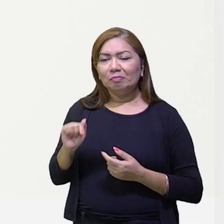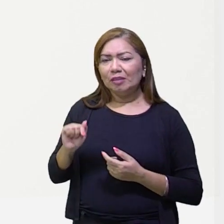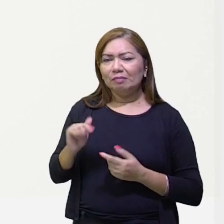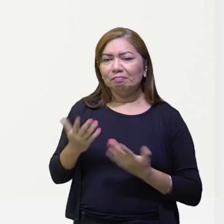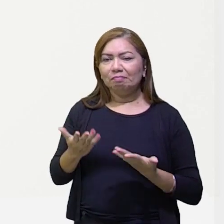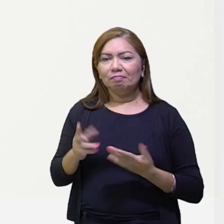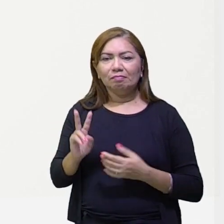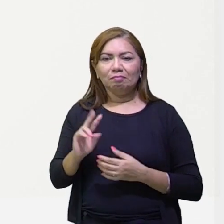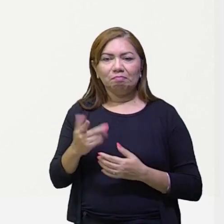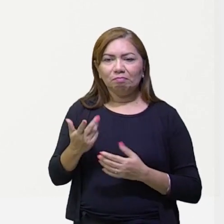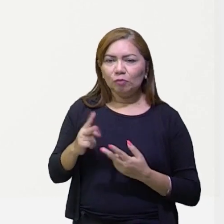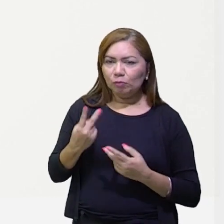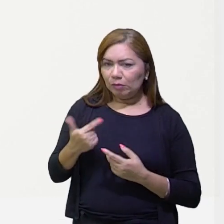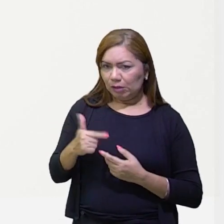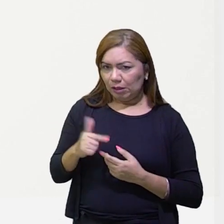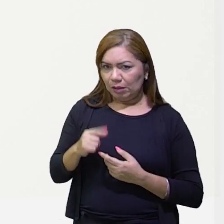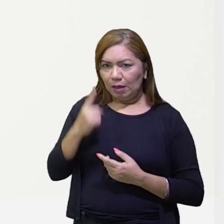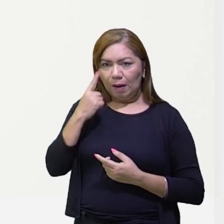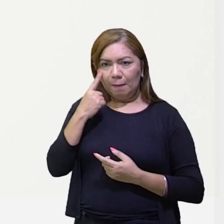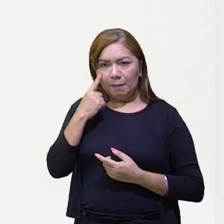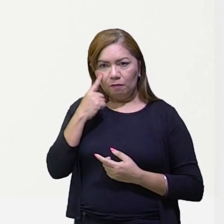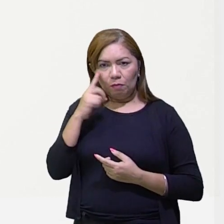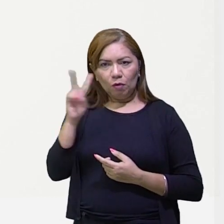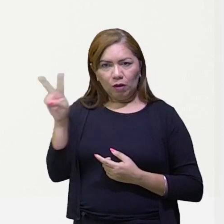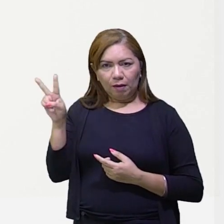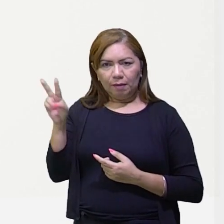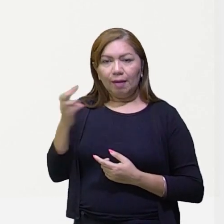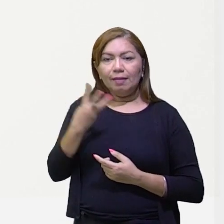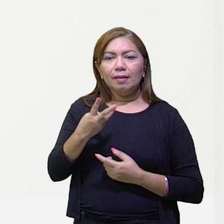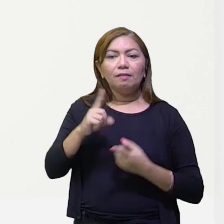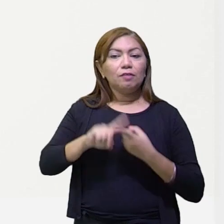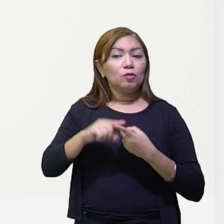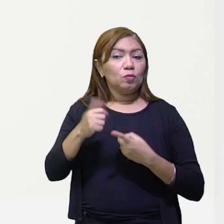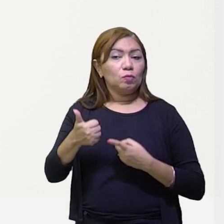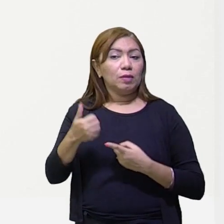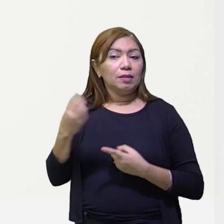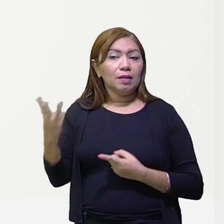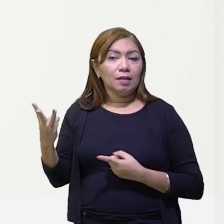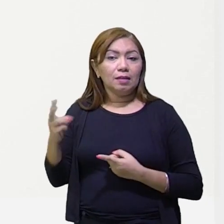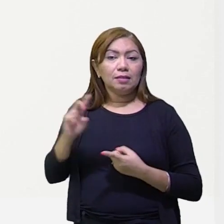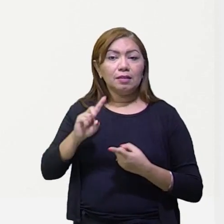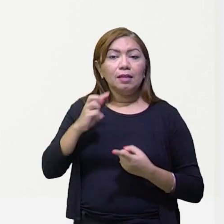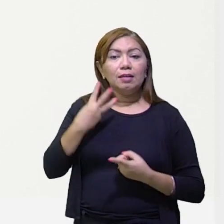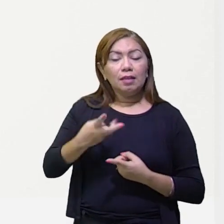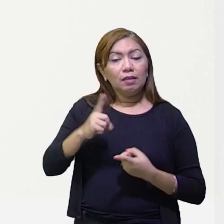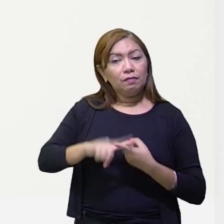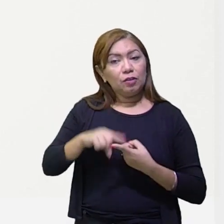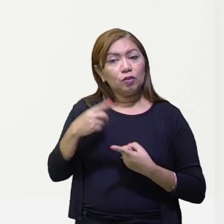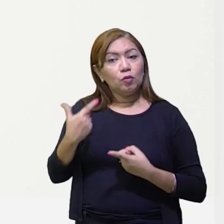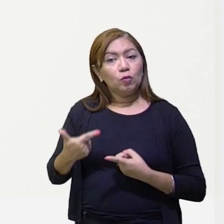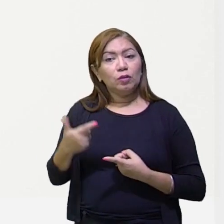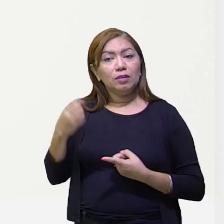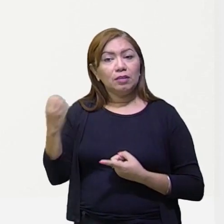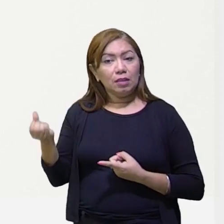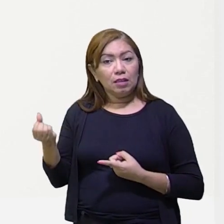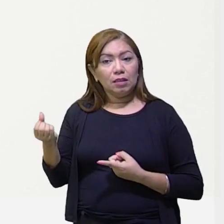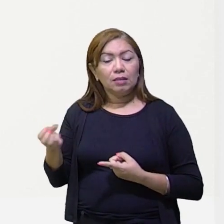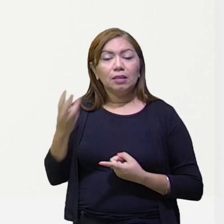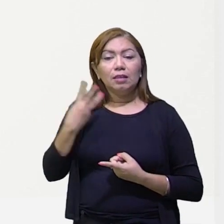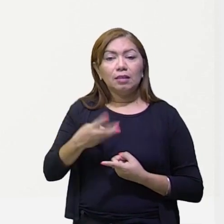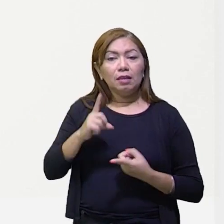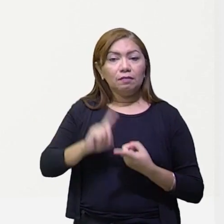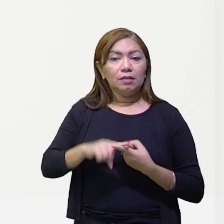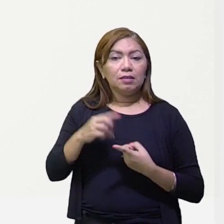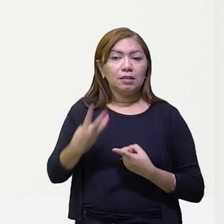pegar um que se aproxima. Então, vamos lá. 3 vezes 1, 3. 3 vezes 2, 6.